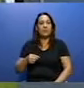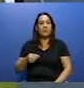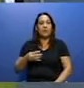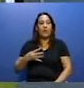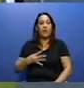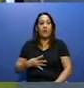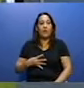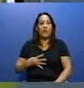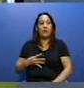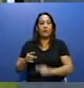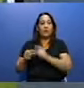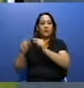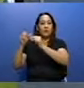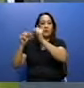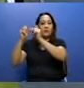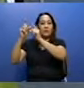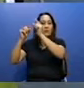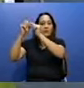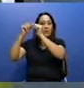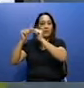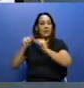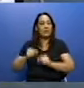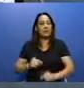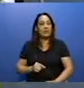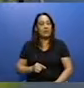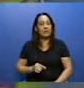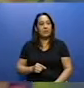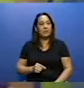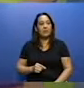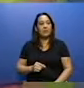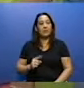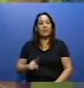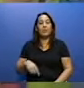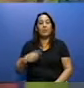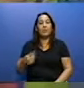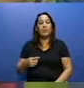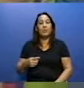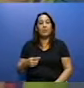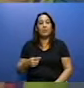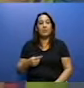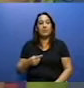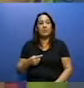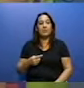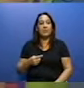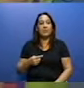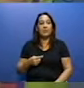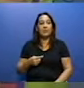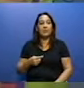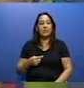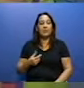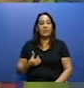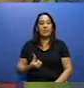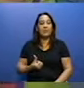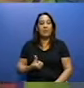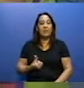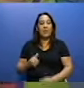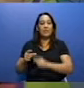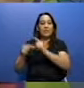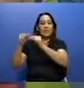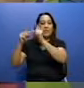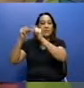2, quatro estrelas. Figura 3, olha só